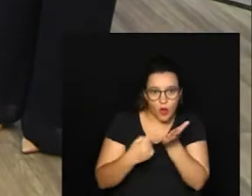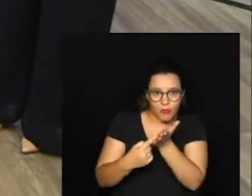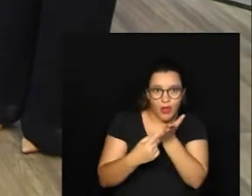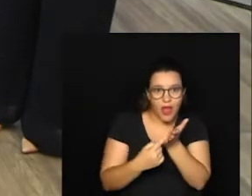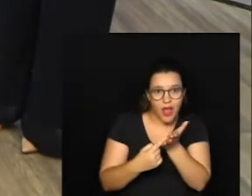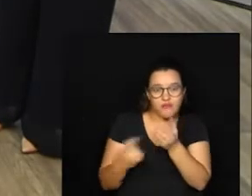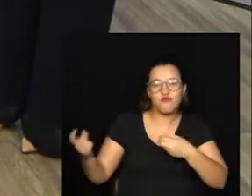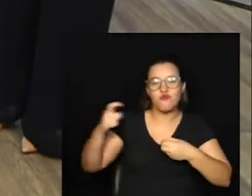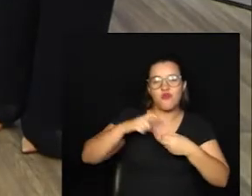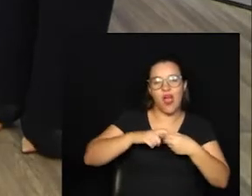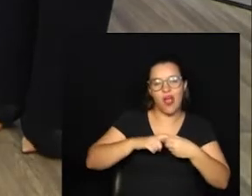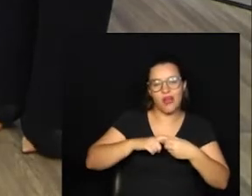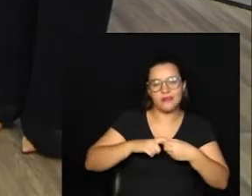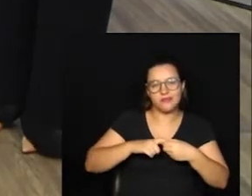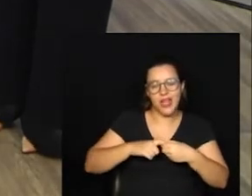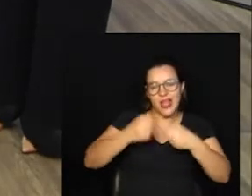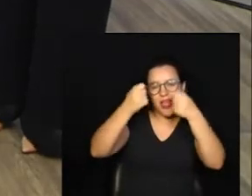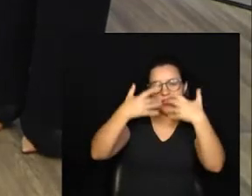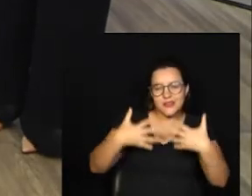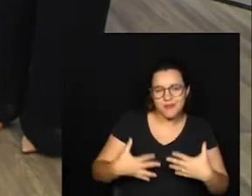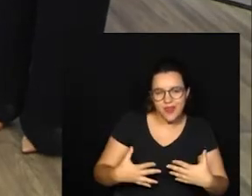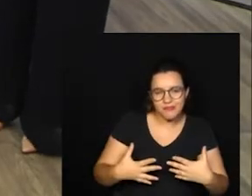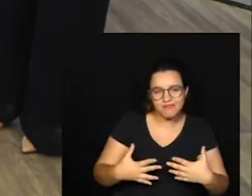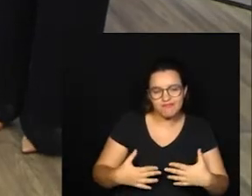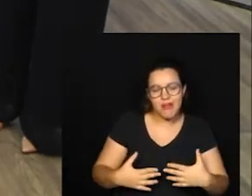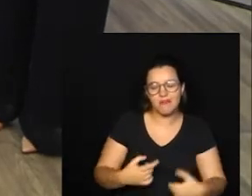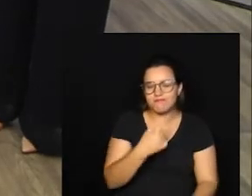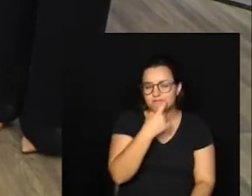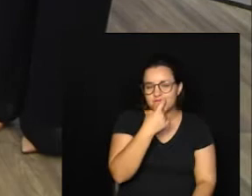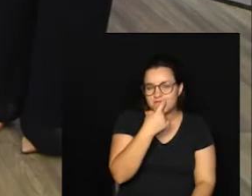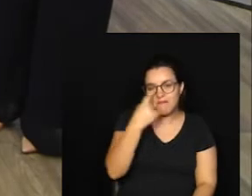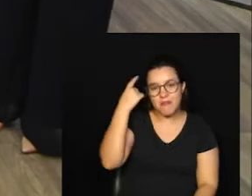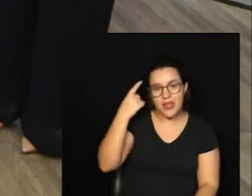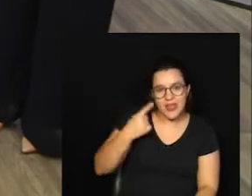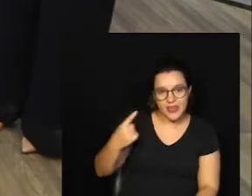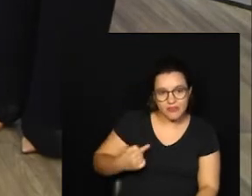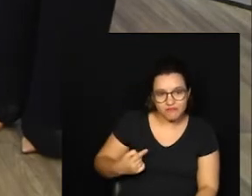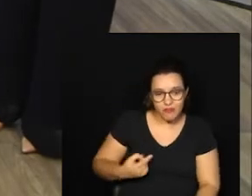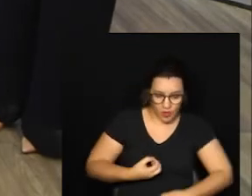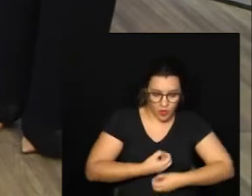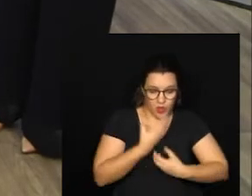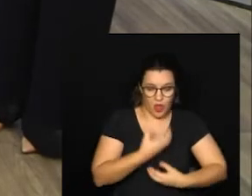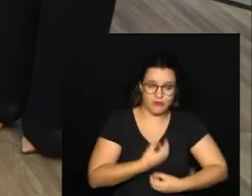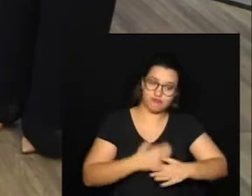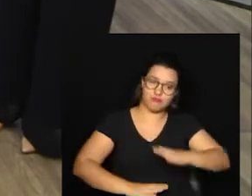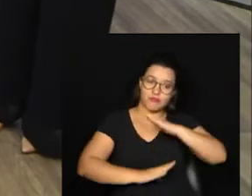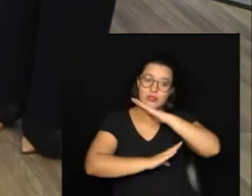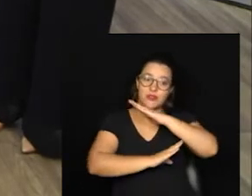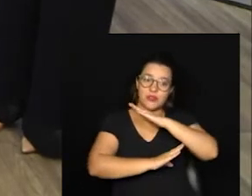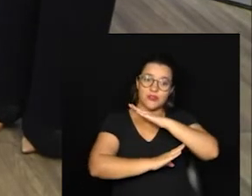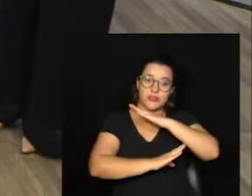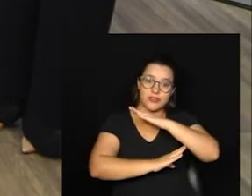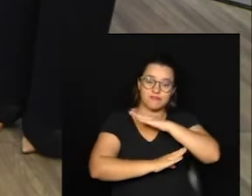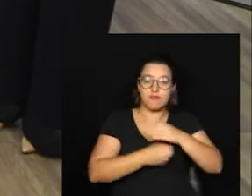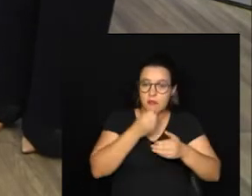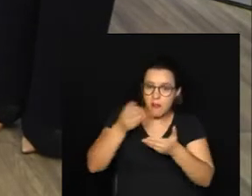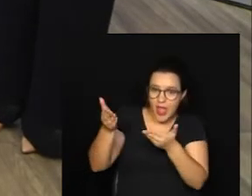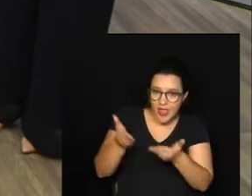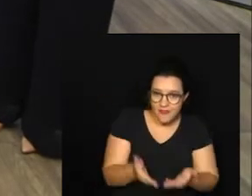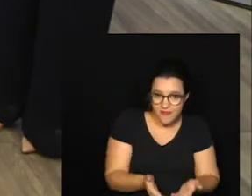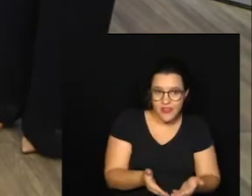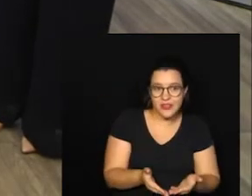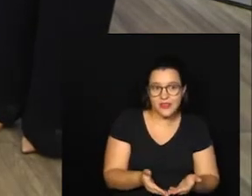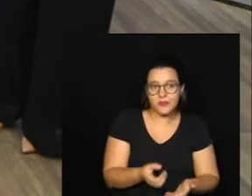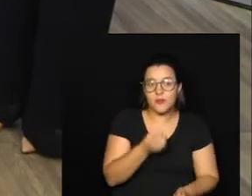de volta aqui aos estúdios da TV Câmara Campinas, a Amina Abreu com as notícias do Legislativo. Seja bem-vinda